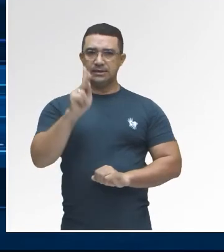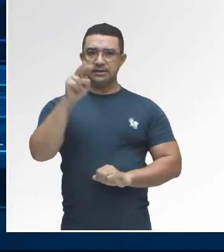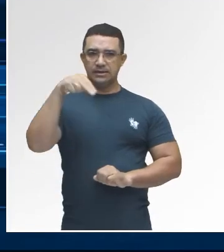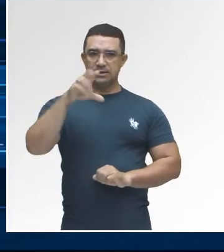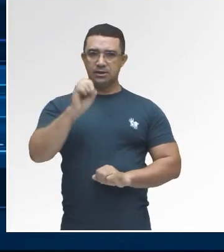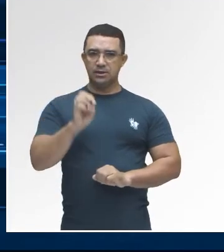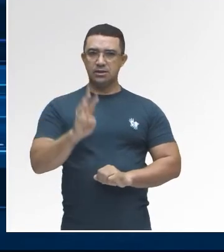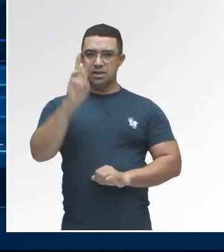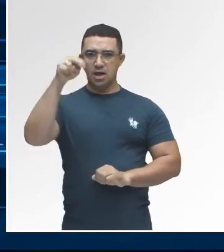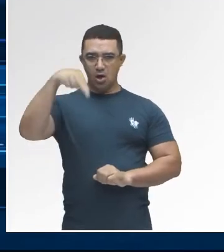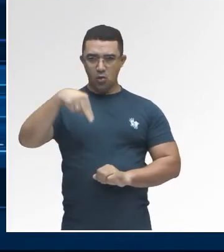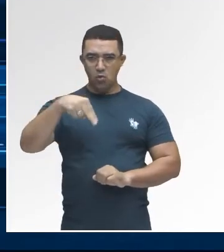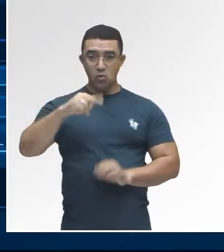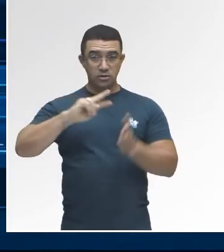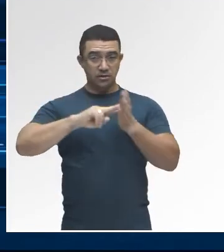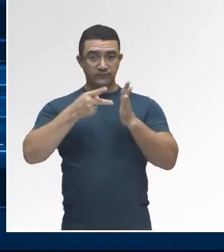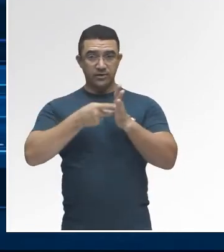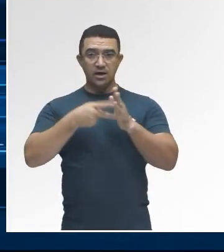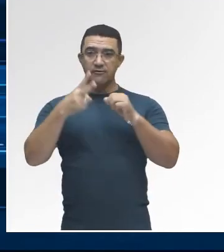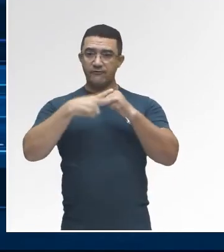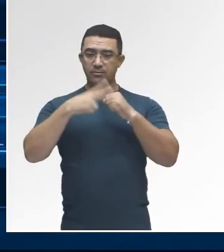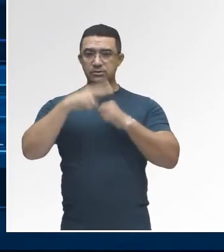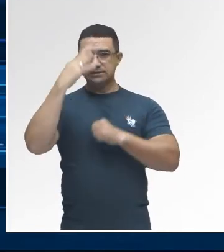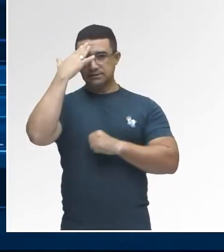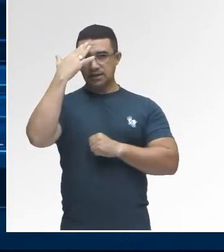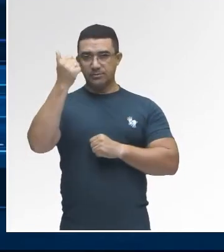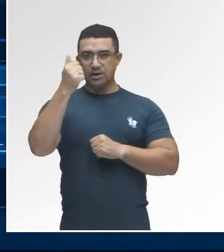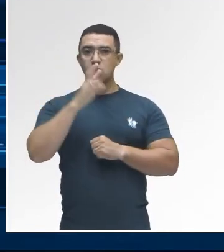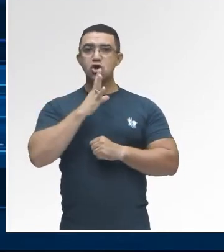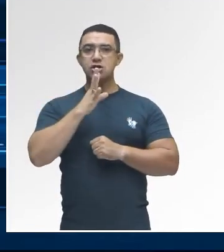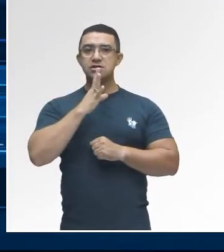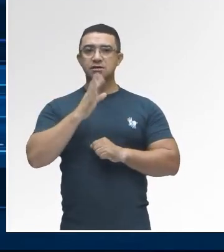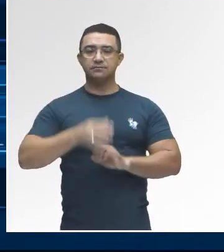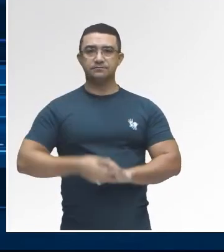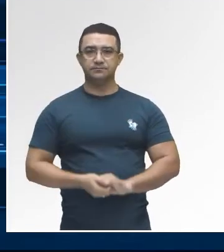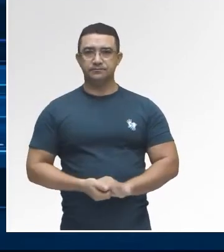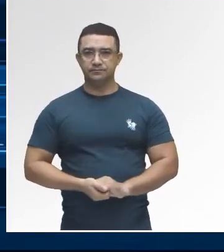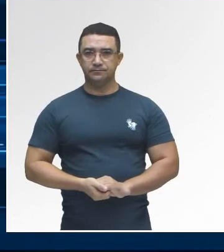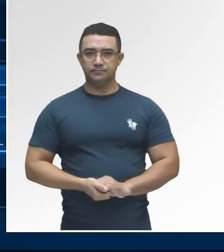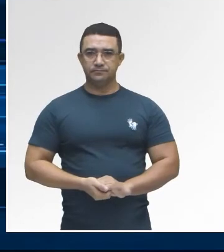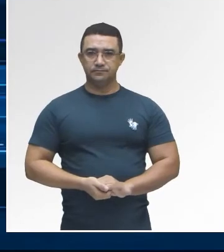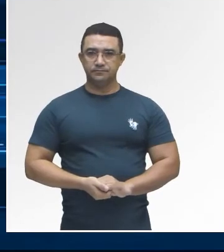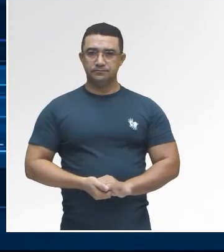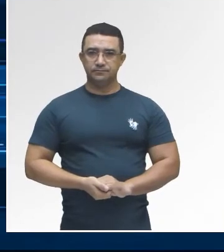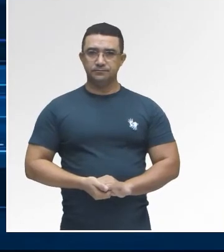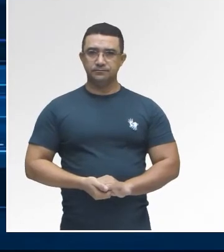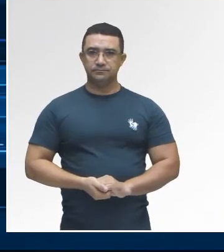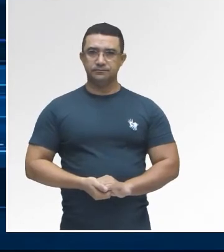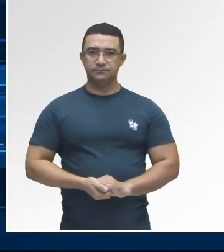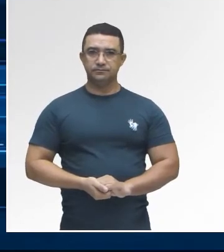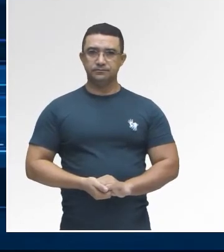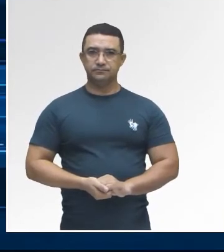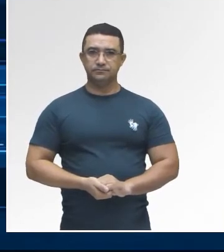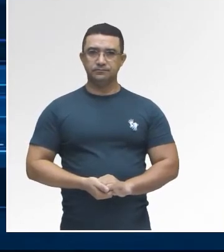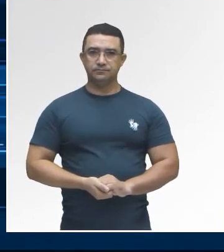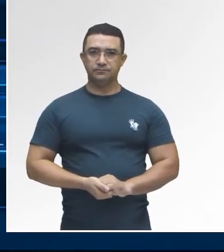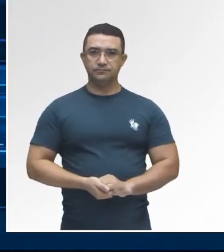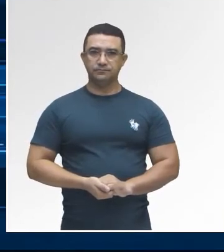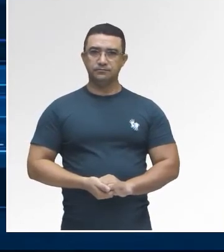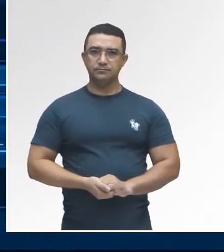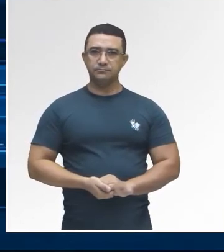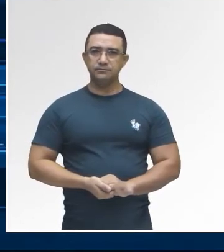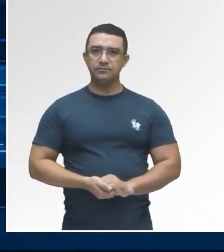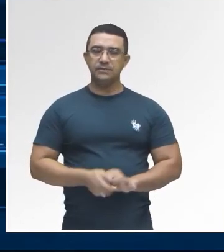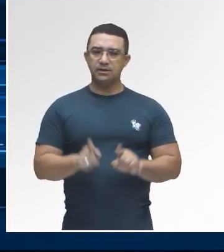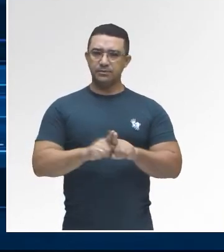saber, conhecer também. Nesse caso aqui da frase, ele está no particípio, tá? É muito importante também